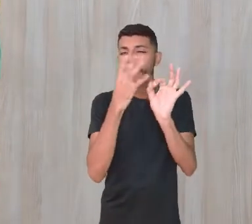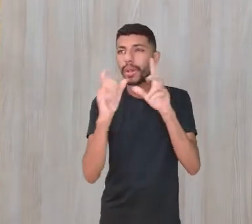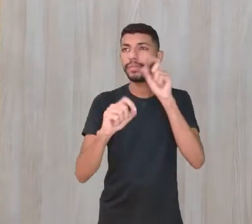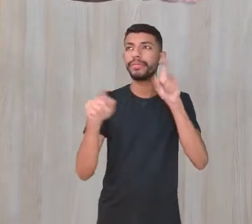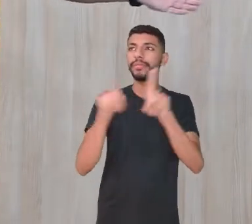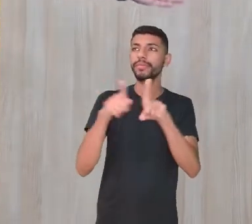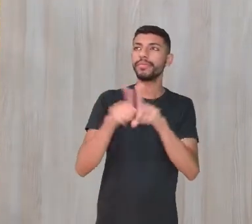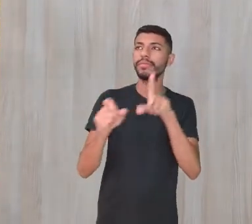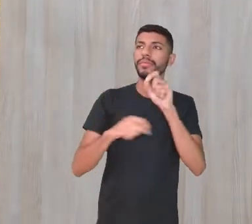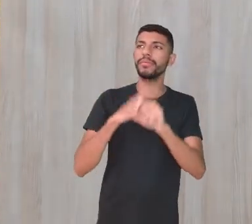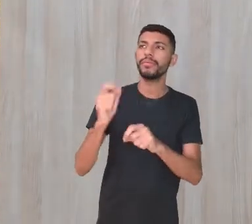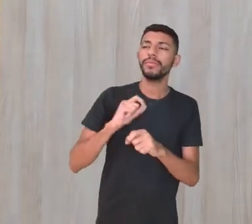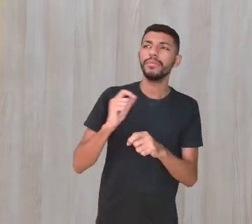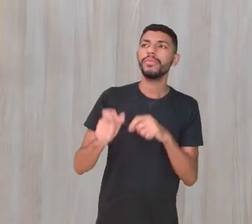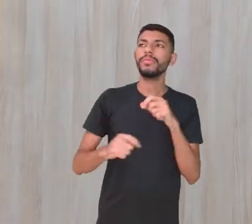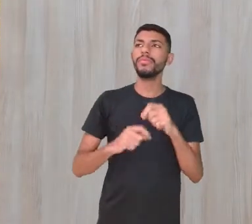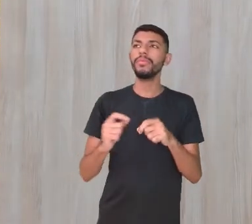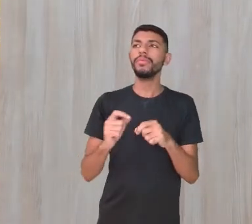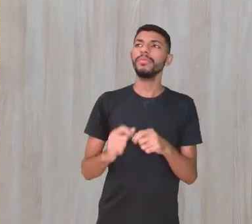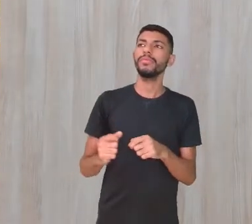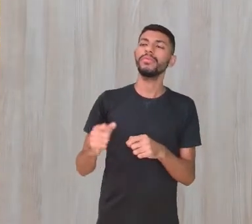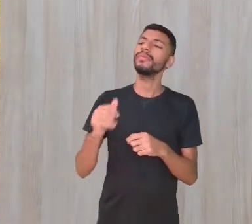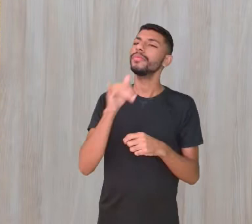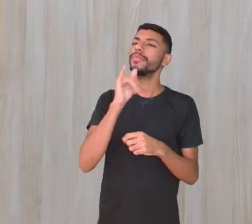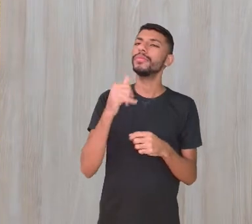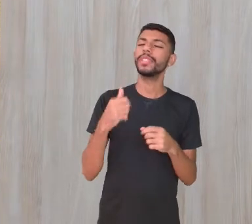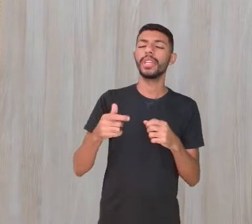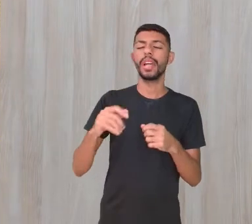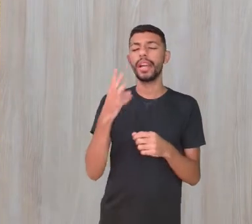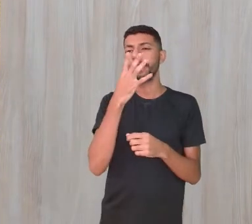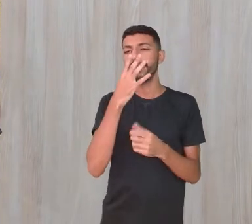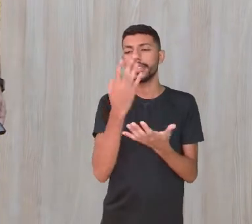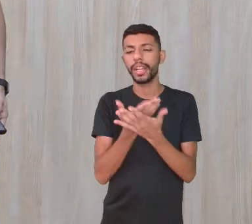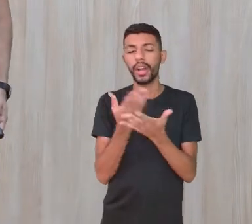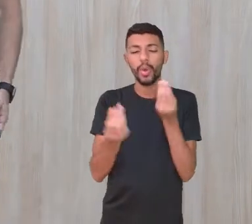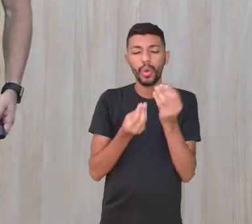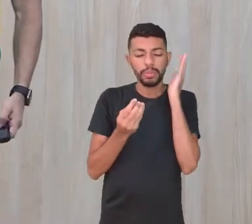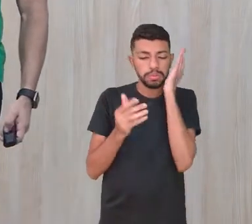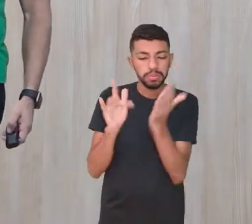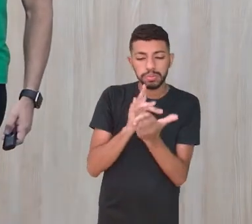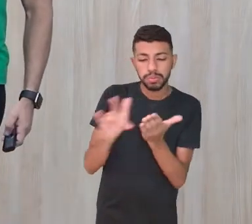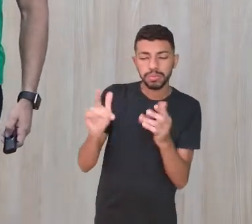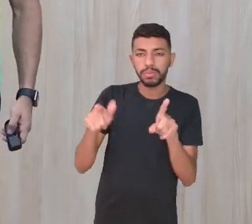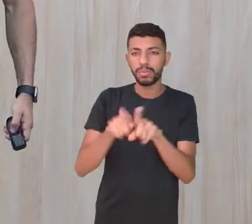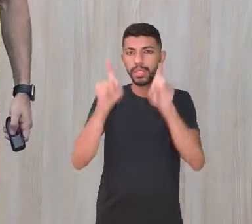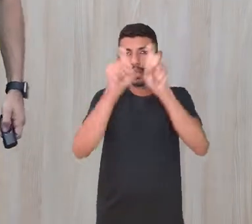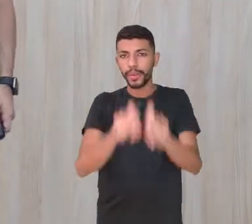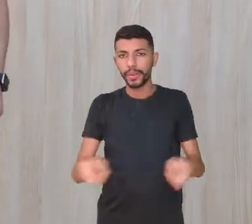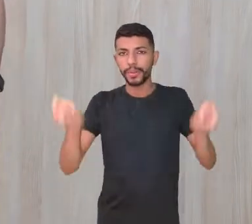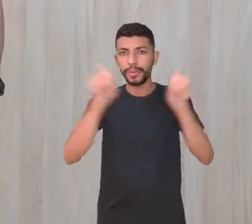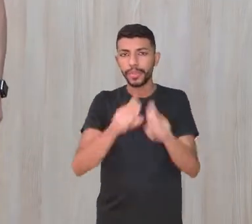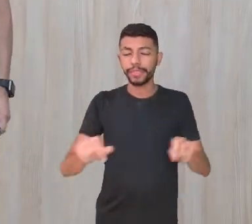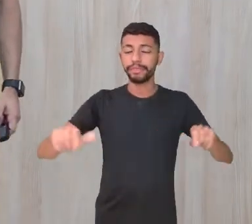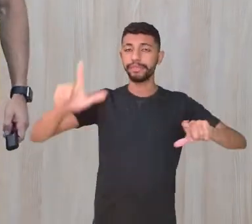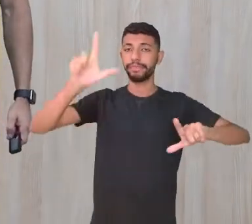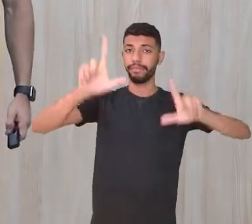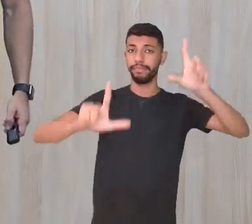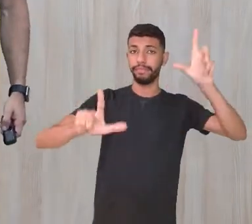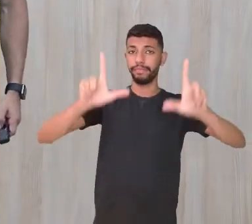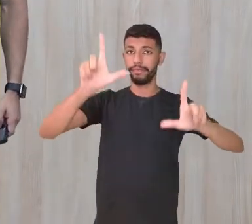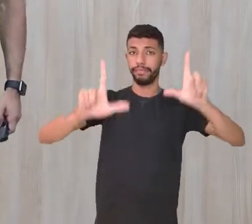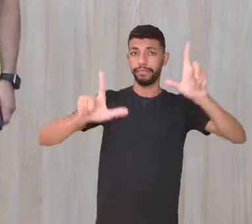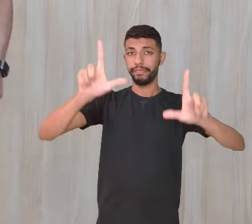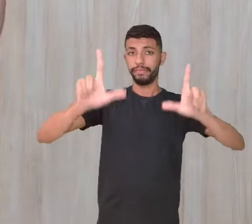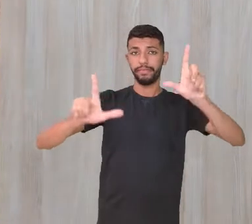aí, tá? Assistir essa aula através do celular, através do computador e através